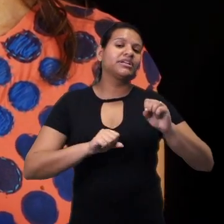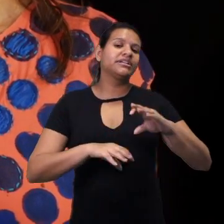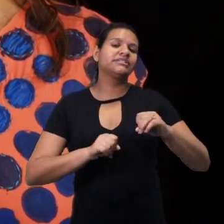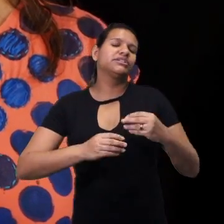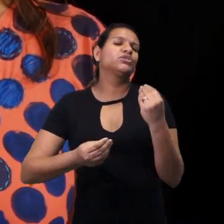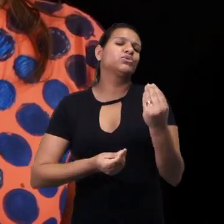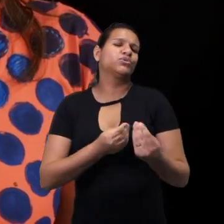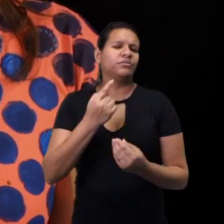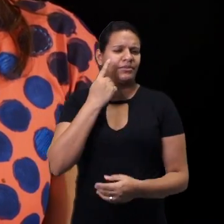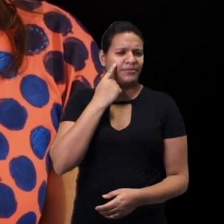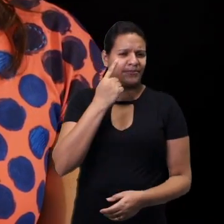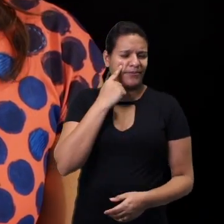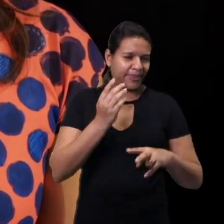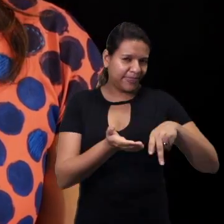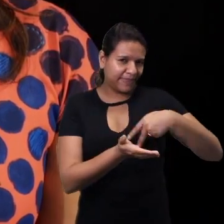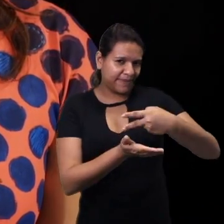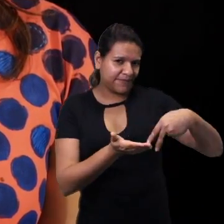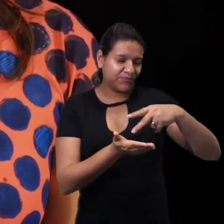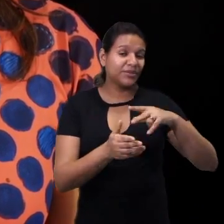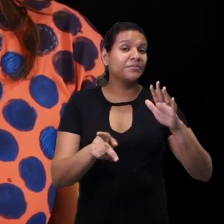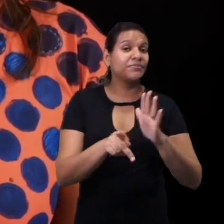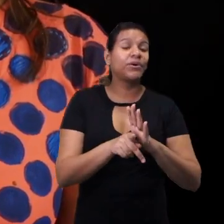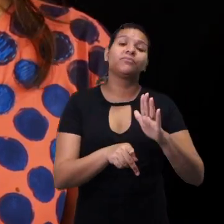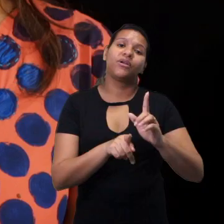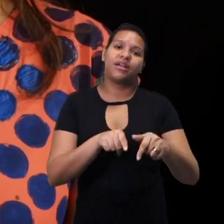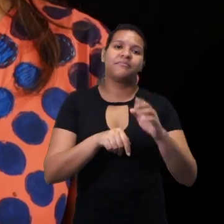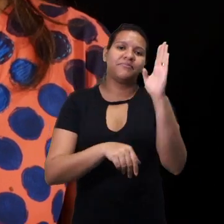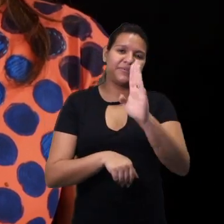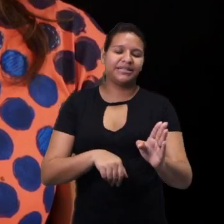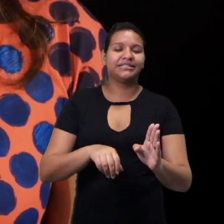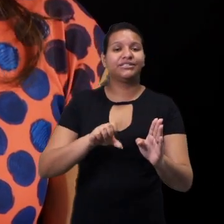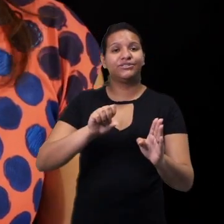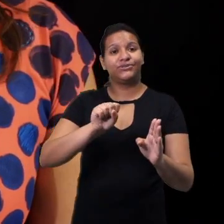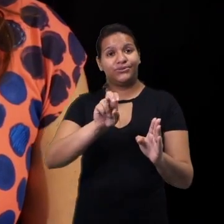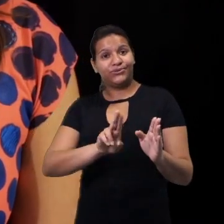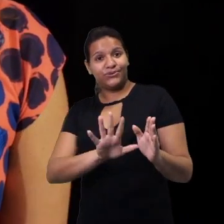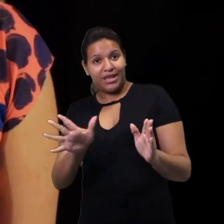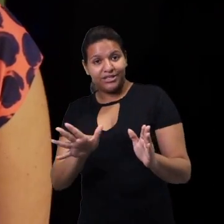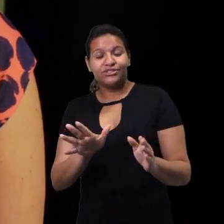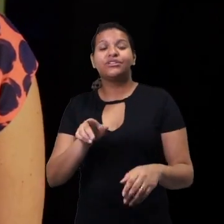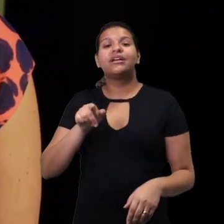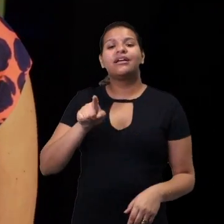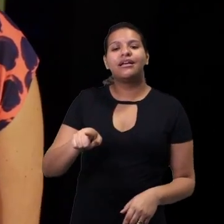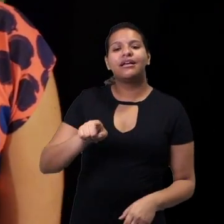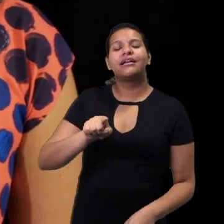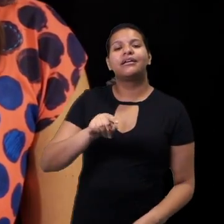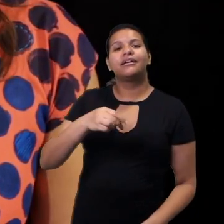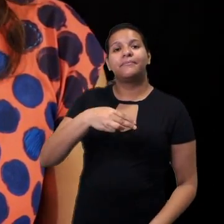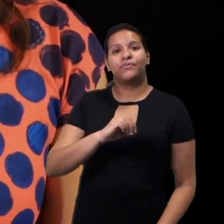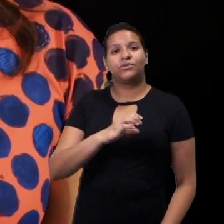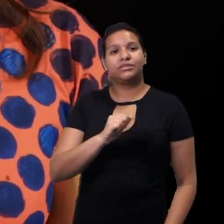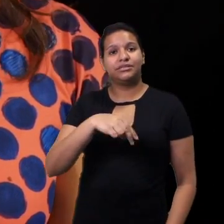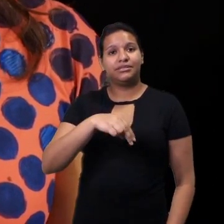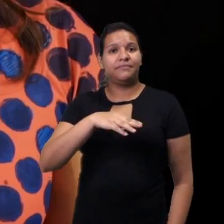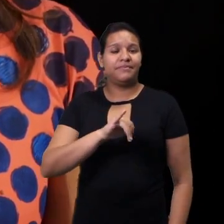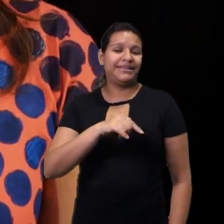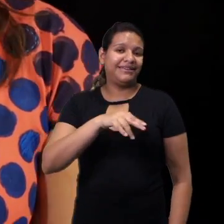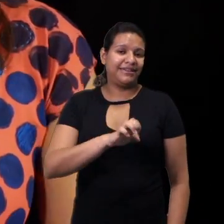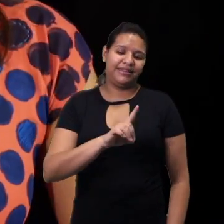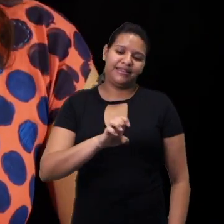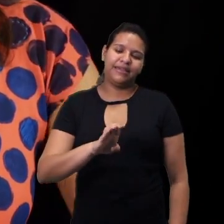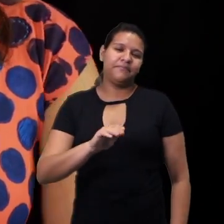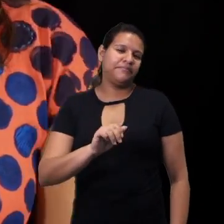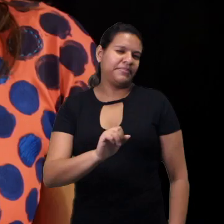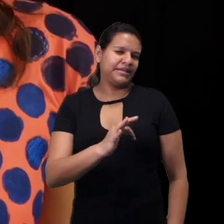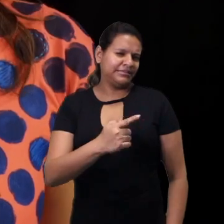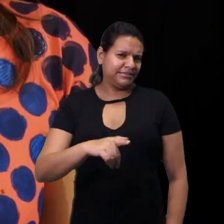passo do Moçambique de bastão, uma dança típica do sudeste do Brasil. Essa dança tradicionalmente usa bastões, mas